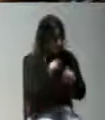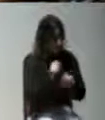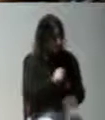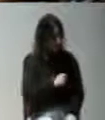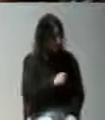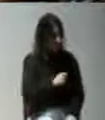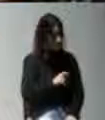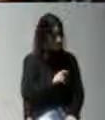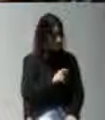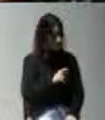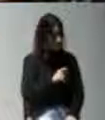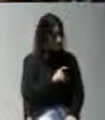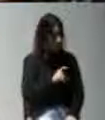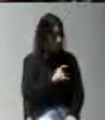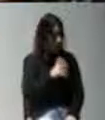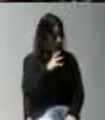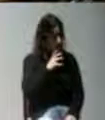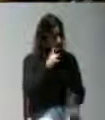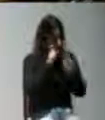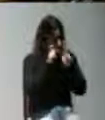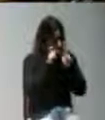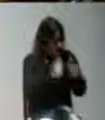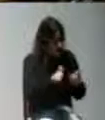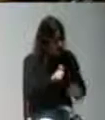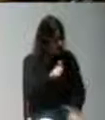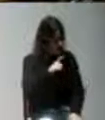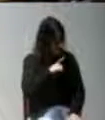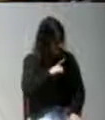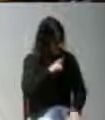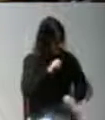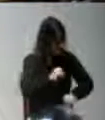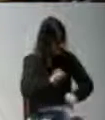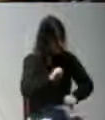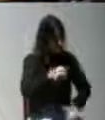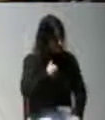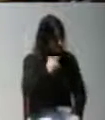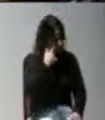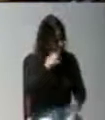sofrendo, atentando para a perspectiva da